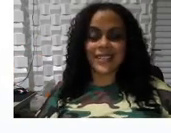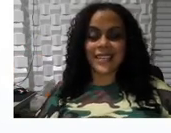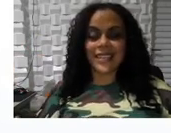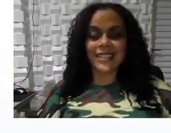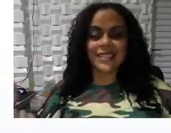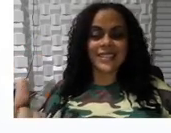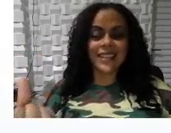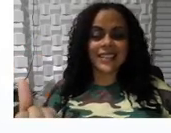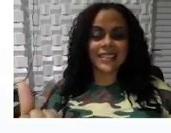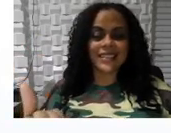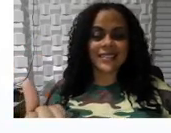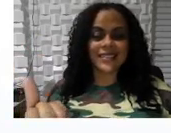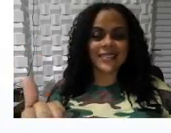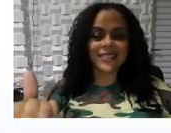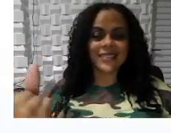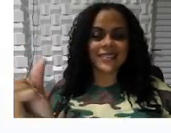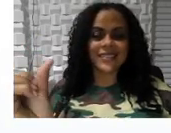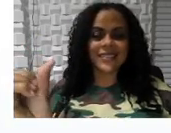6.